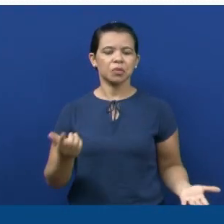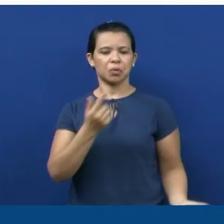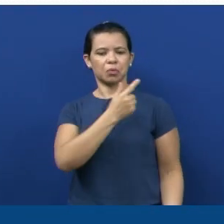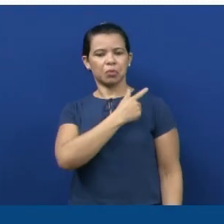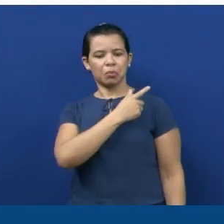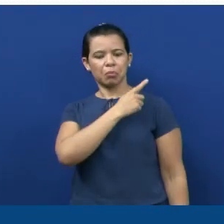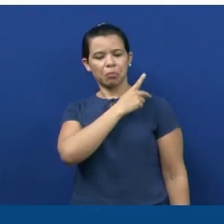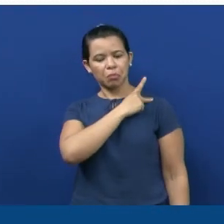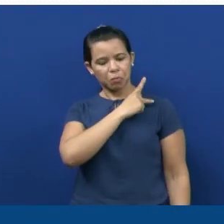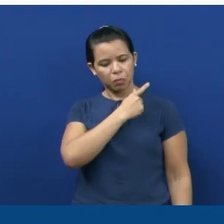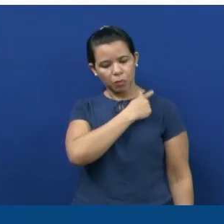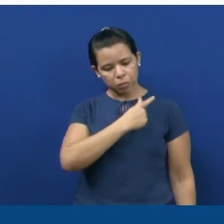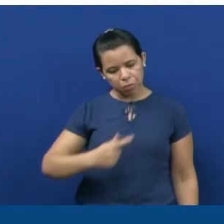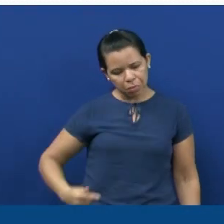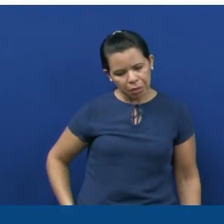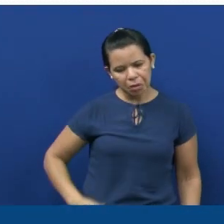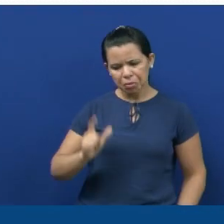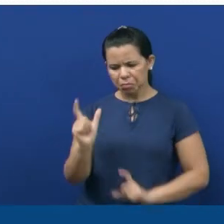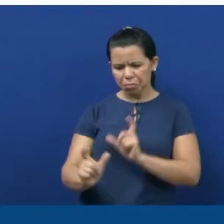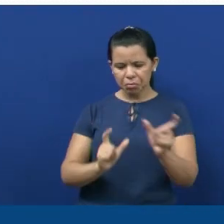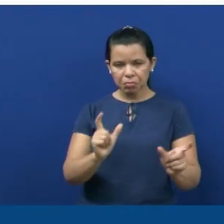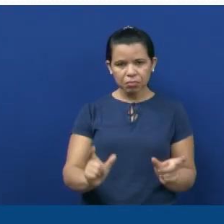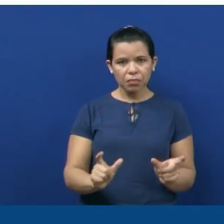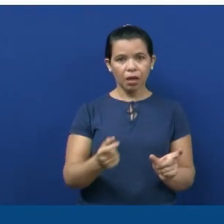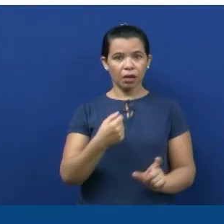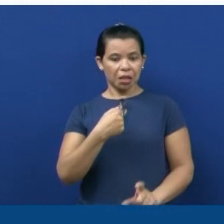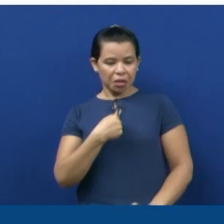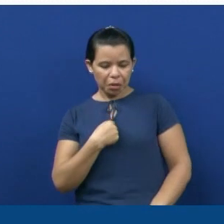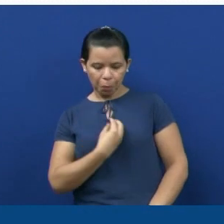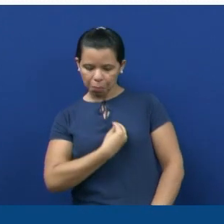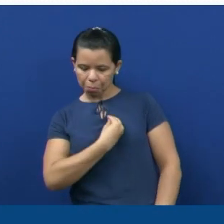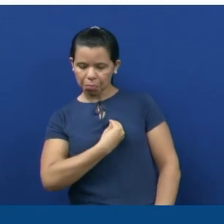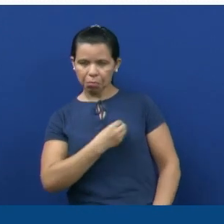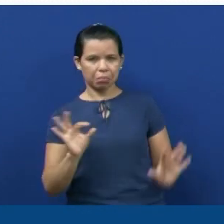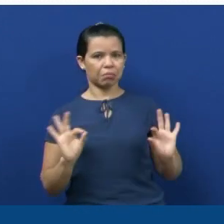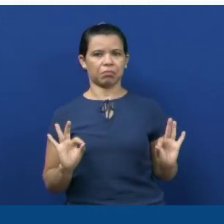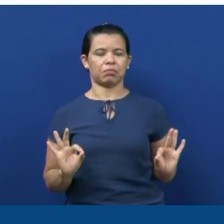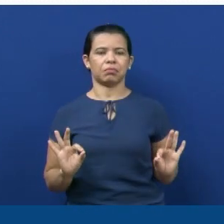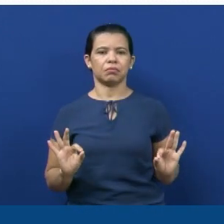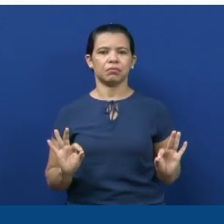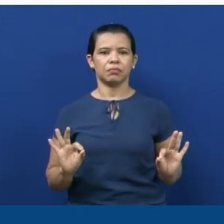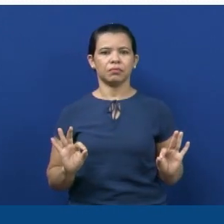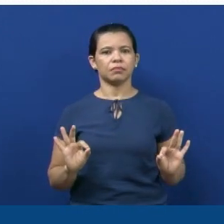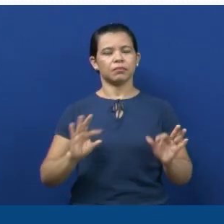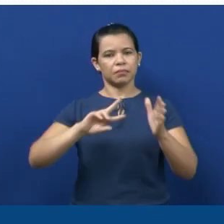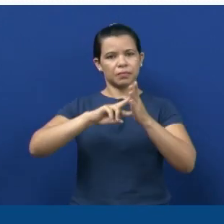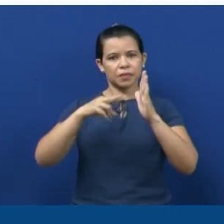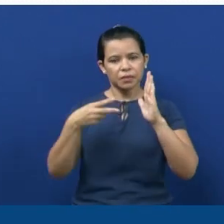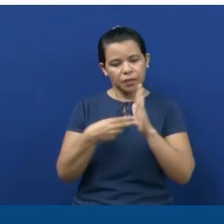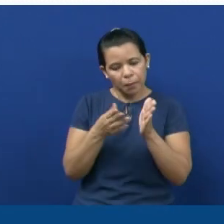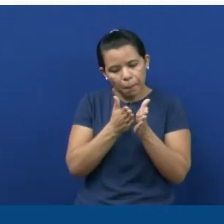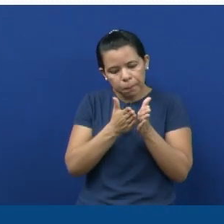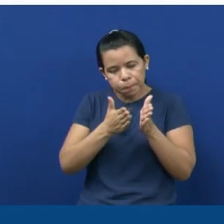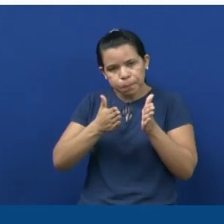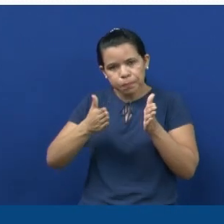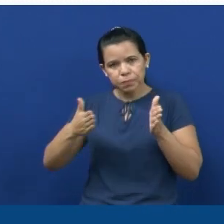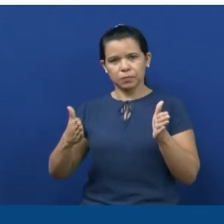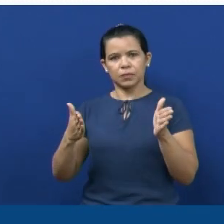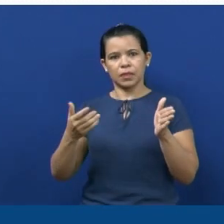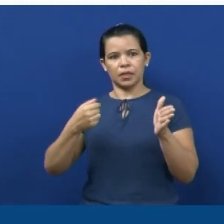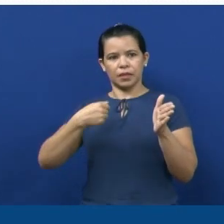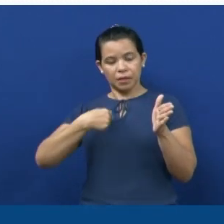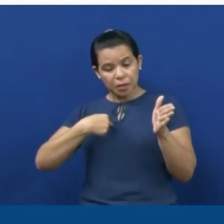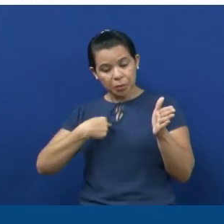né? Então, são vários acontecimentos que nós não participamos. Isso significa média duração. Eu sou